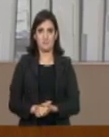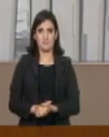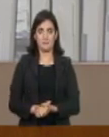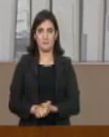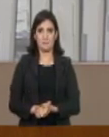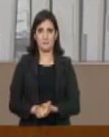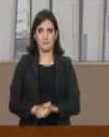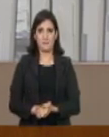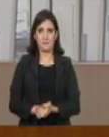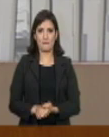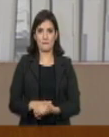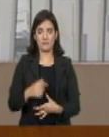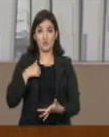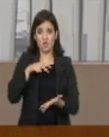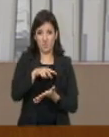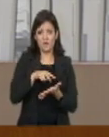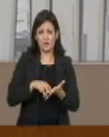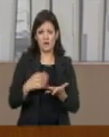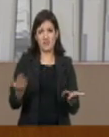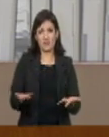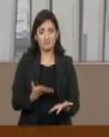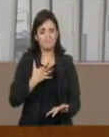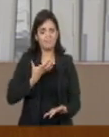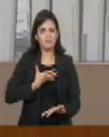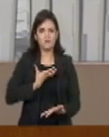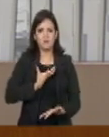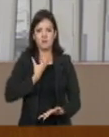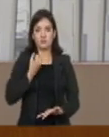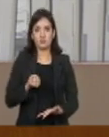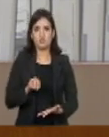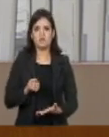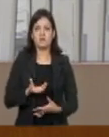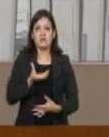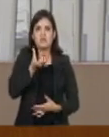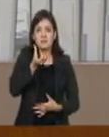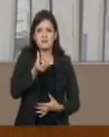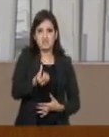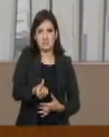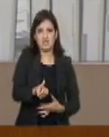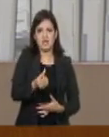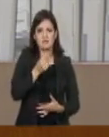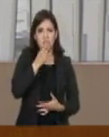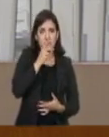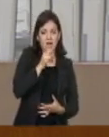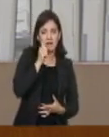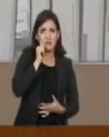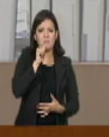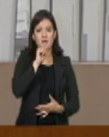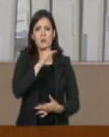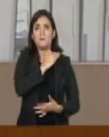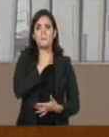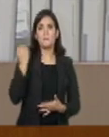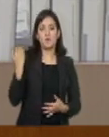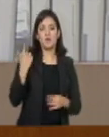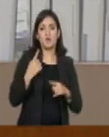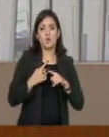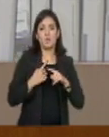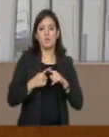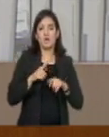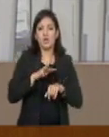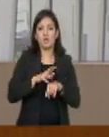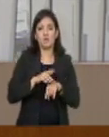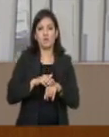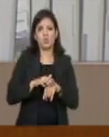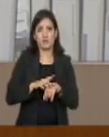2013. O que eu vou ler agora é chocante. Ao menos 6 pais morreram em decorrência de doenças que podem